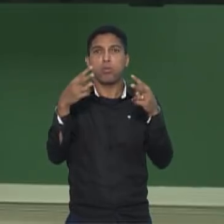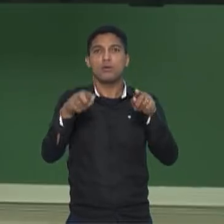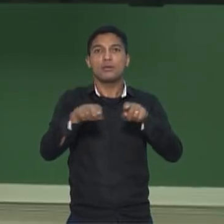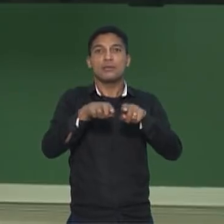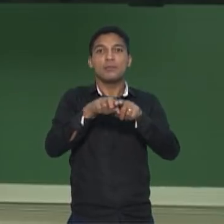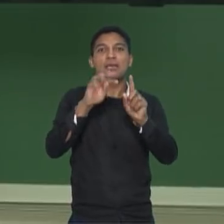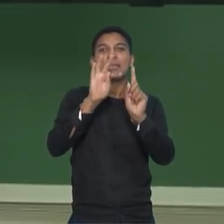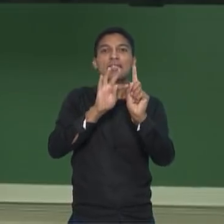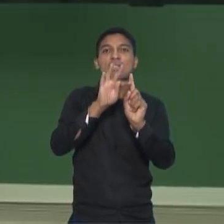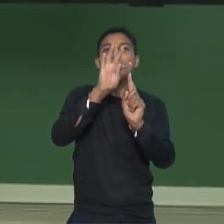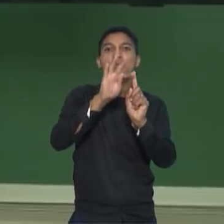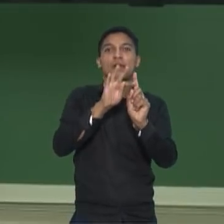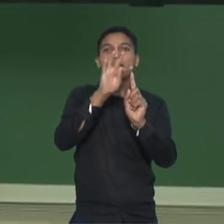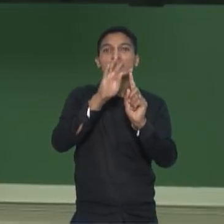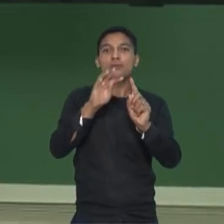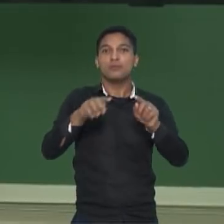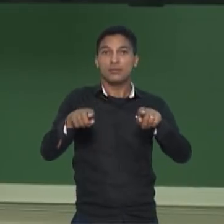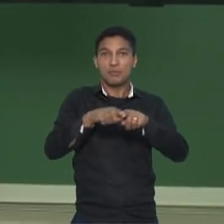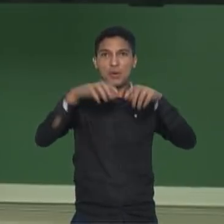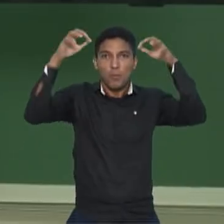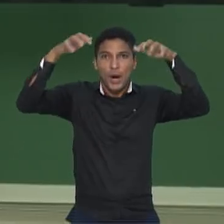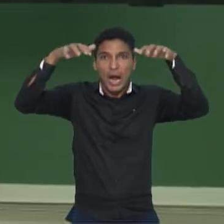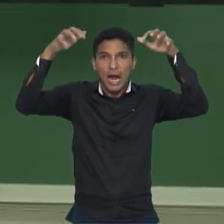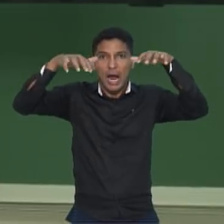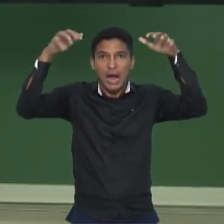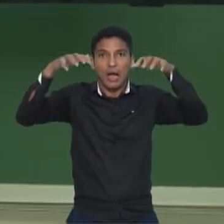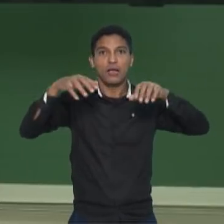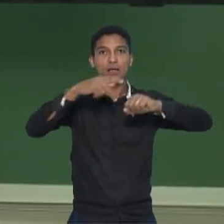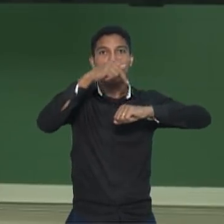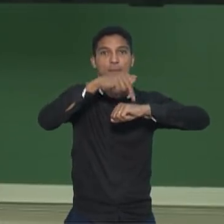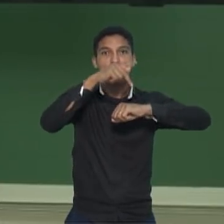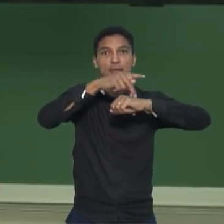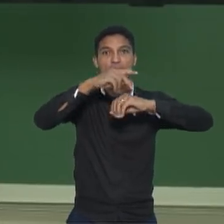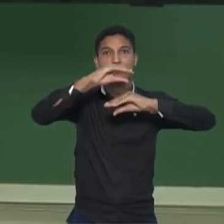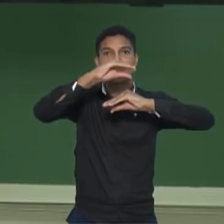Tranquilo? Vamos ao exercício 2?